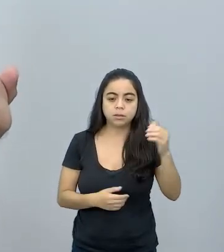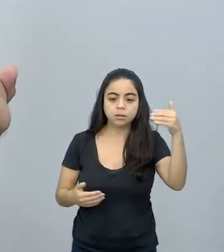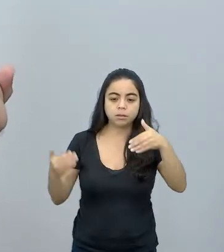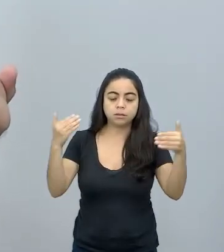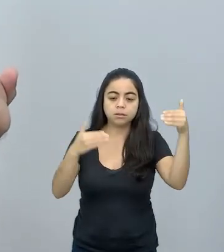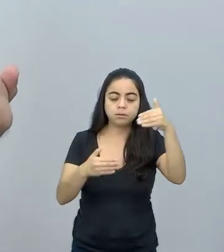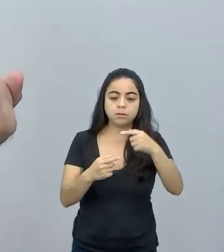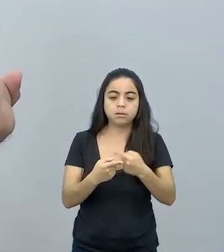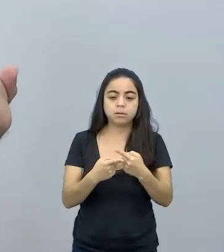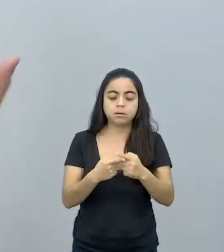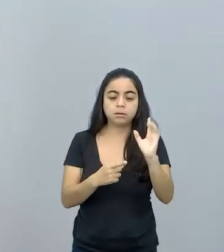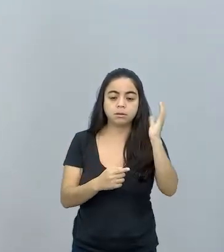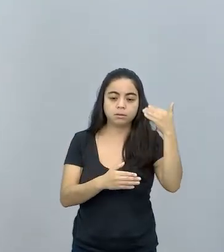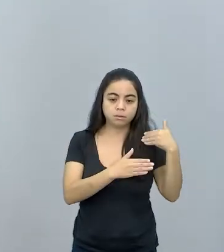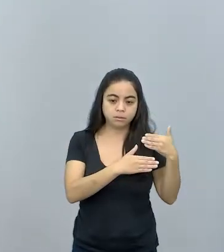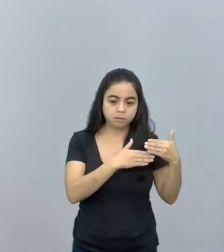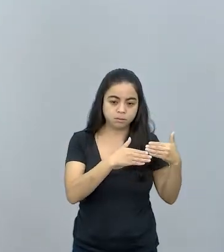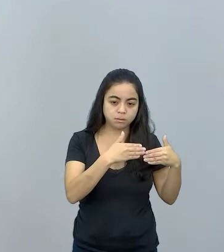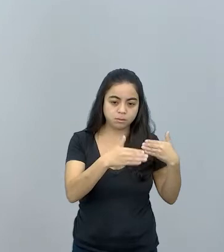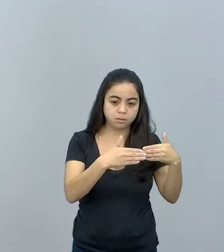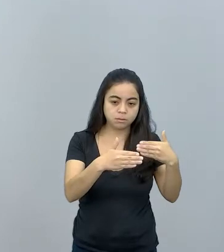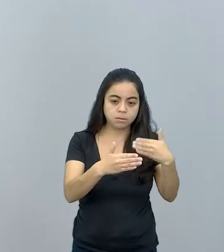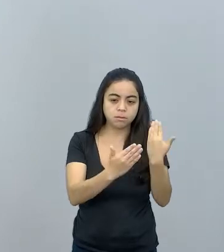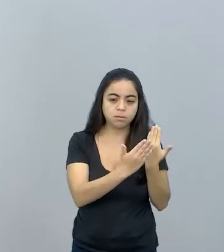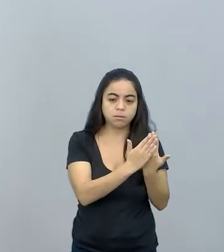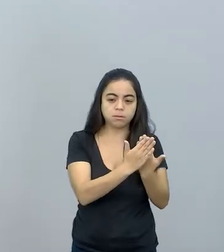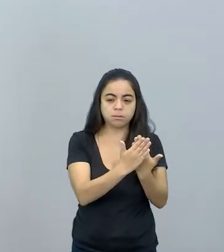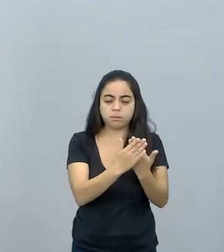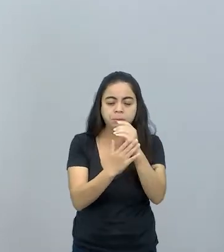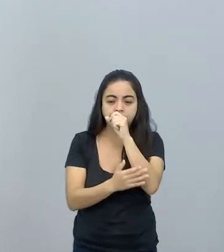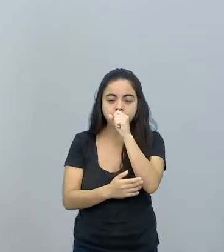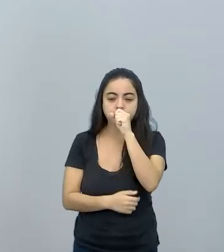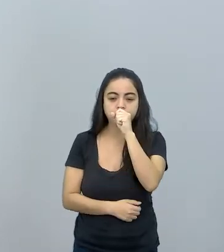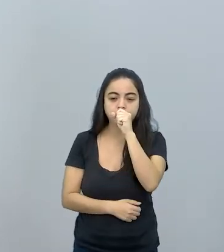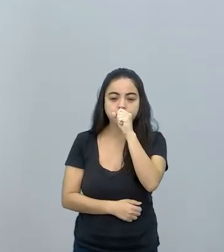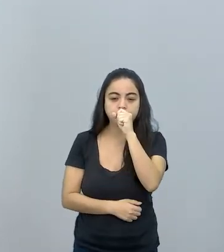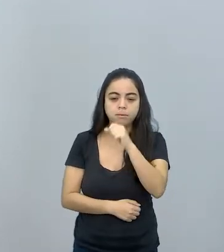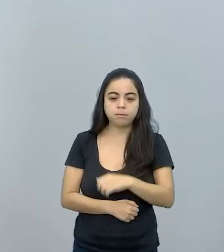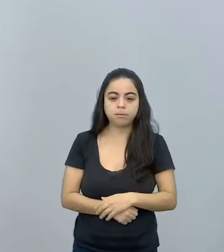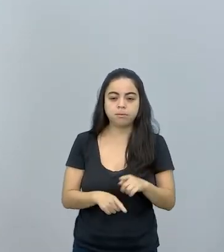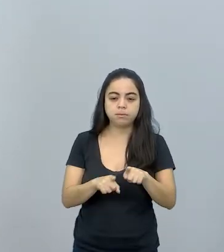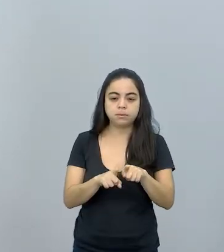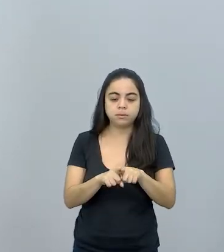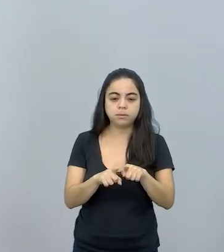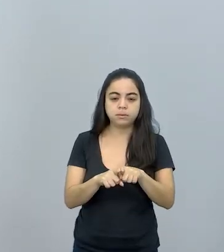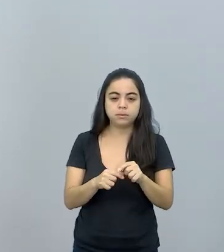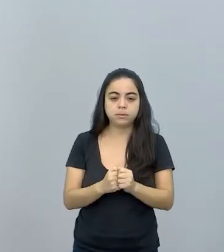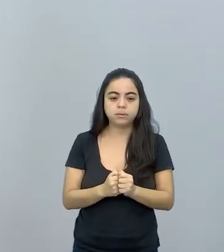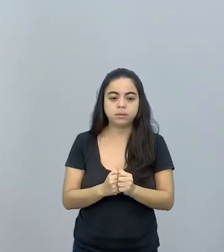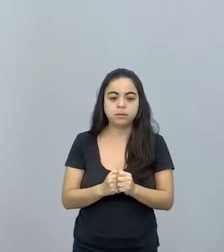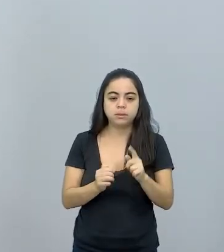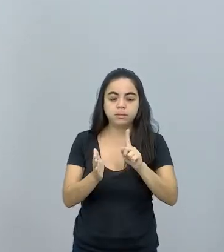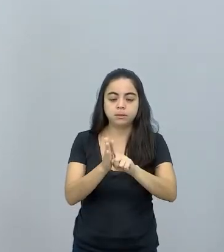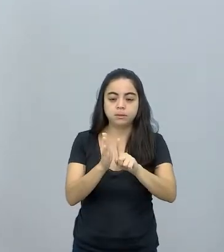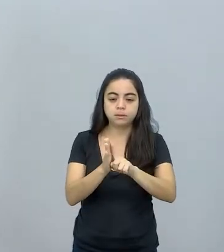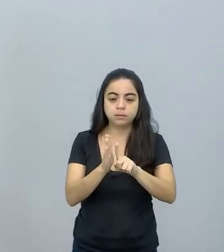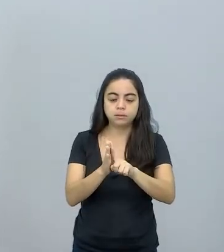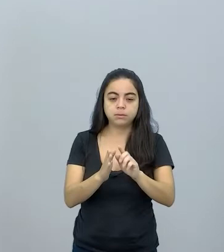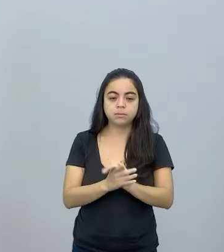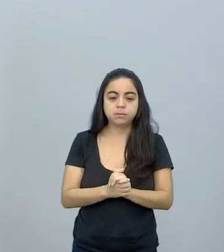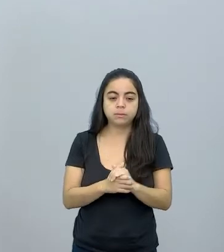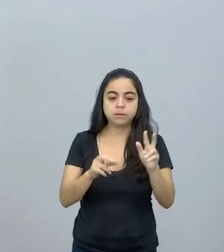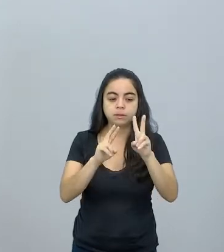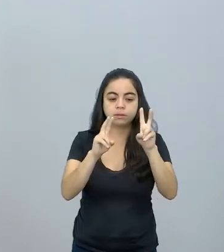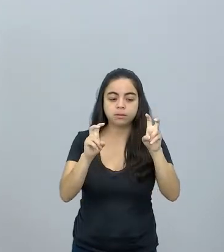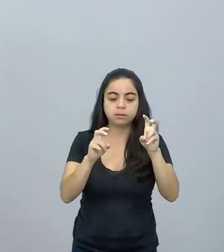longo dessas aulas todas, e o outro fator que eu coloquei ali na pergunta tem a ver com a situação